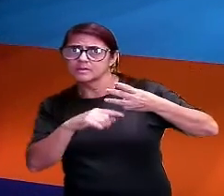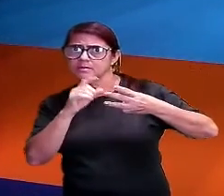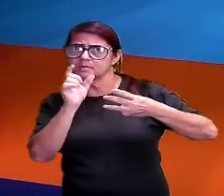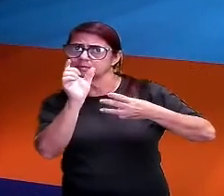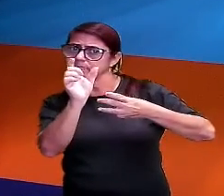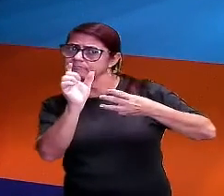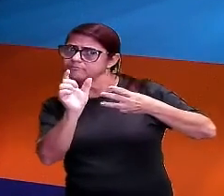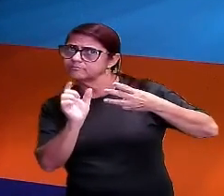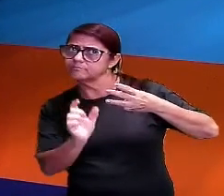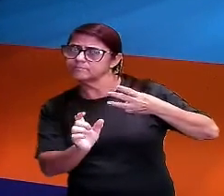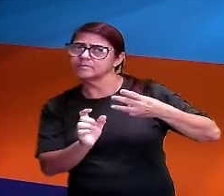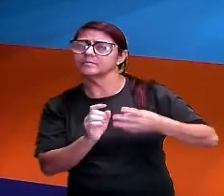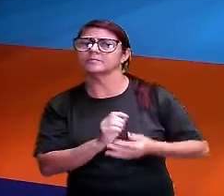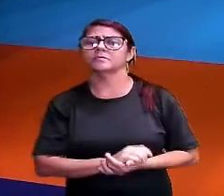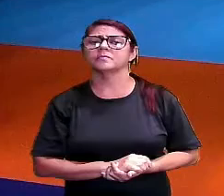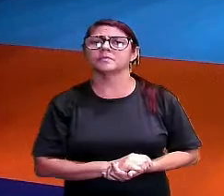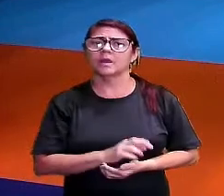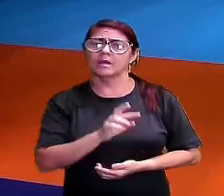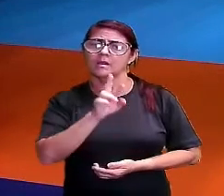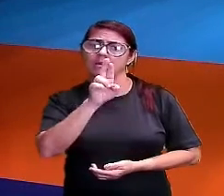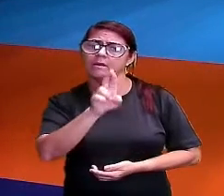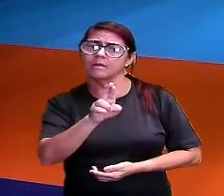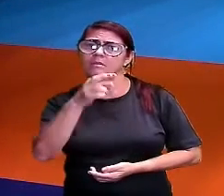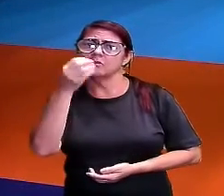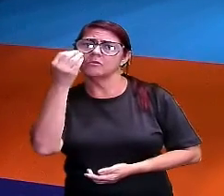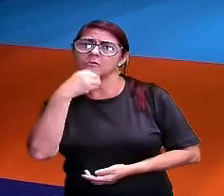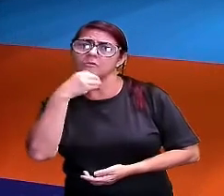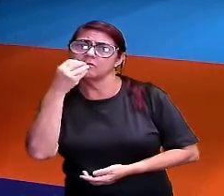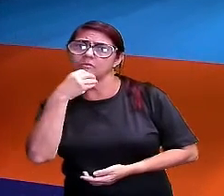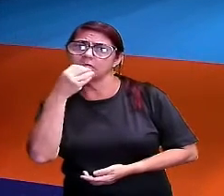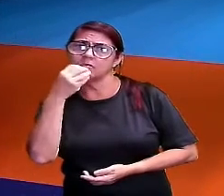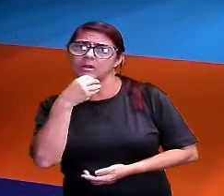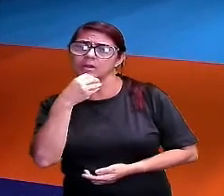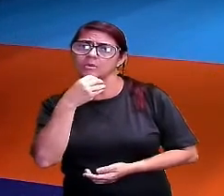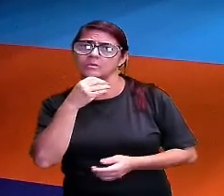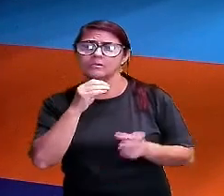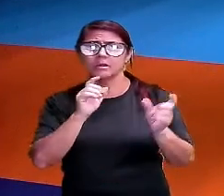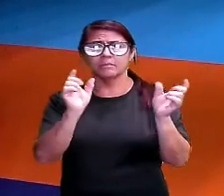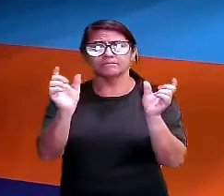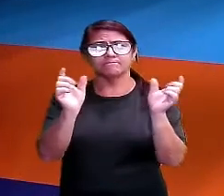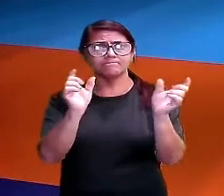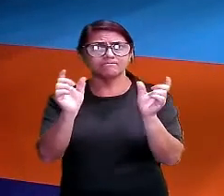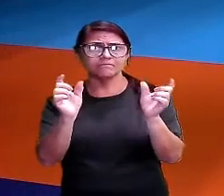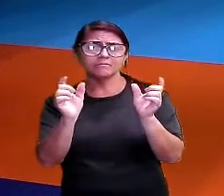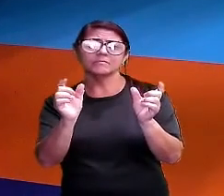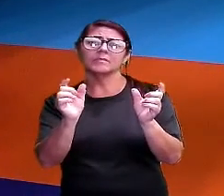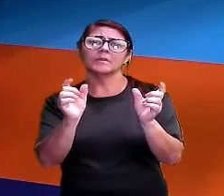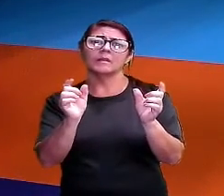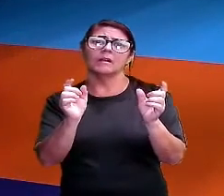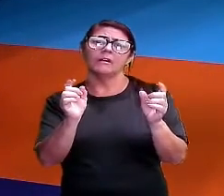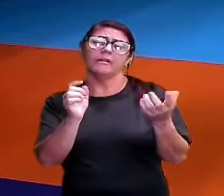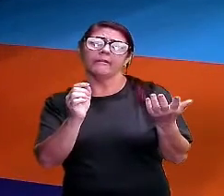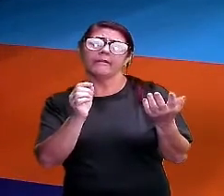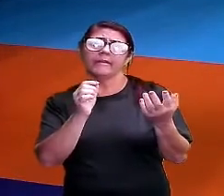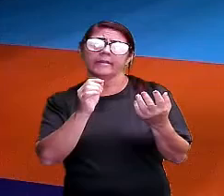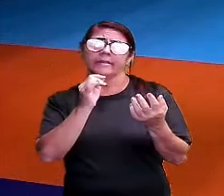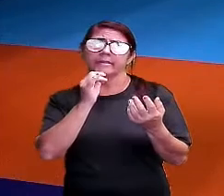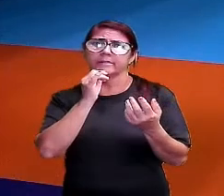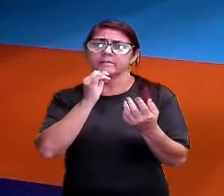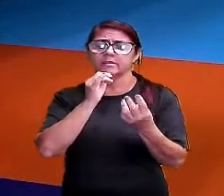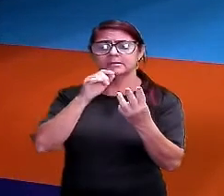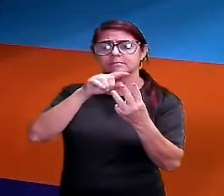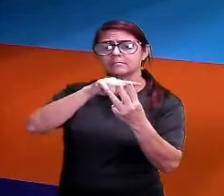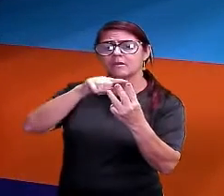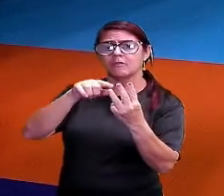aqui, pessoal, o R fraco, que fica entre vogais. Lembra que eu falei que quando o R ele tem um som